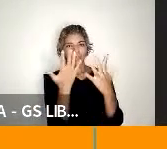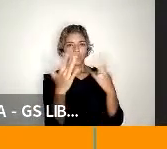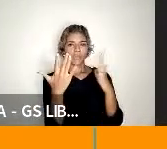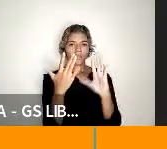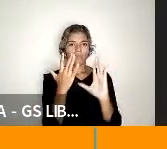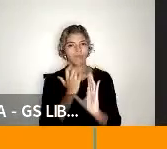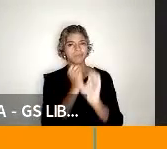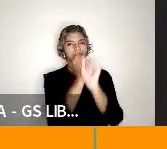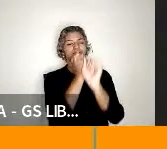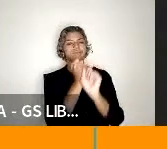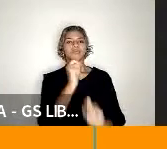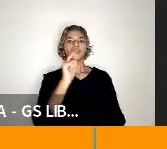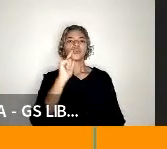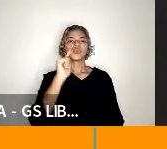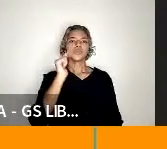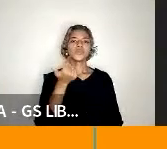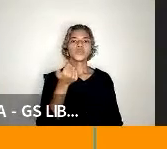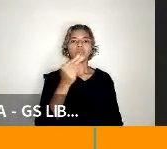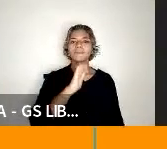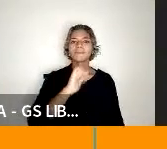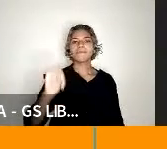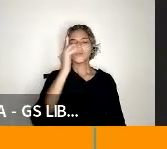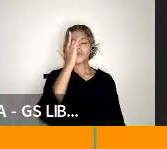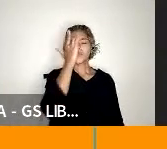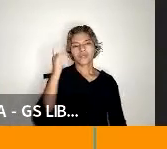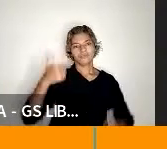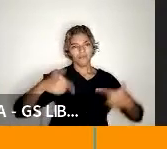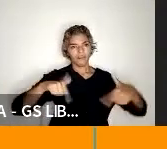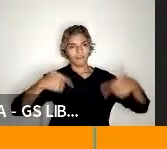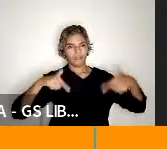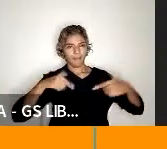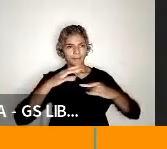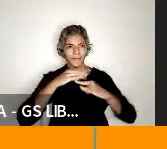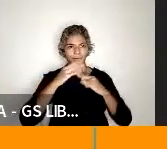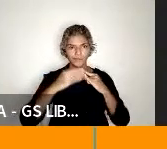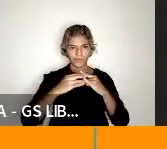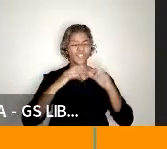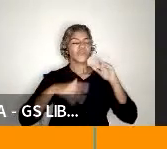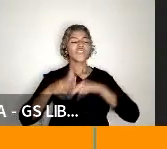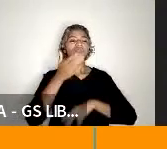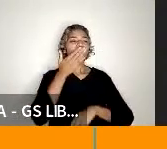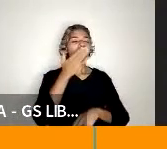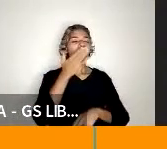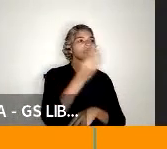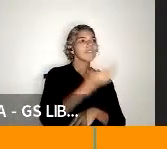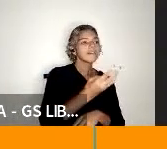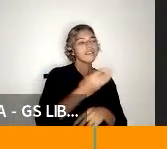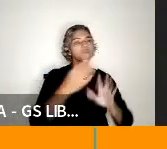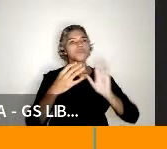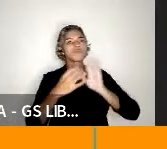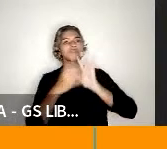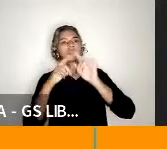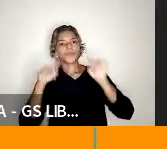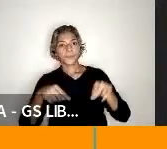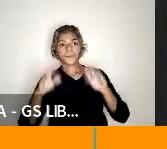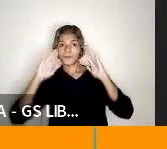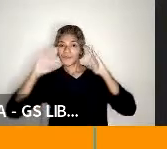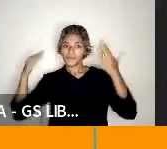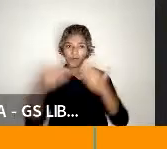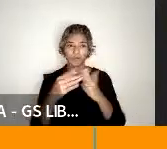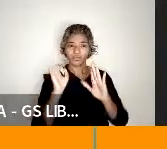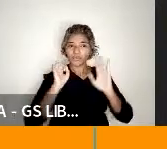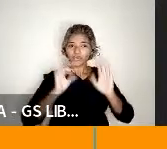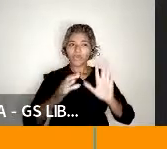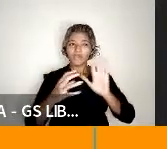né, trabalhadoras da Fiocruz, com diferentes vínculos. E aí, focando especificamente nos servidores, né, e aí são dados que eu estou passando